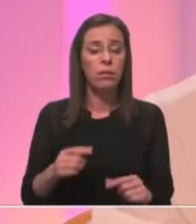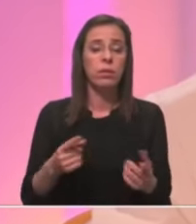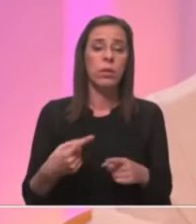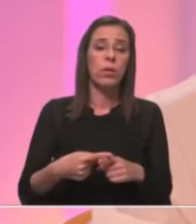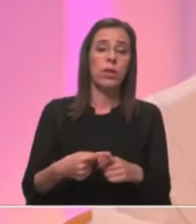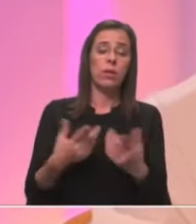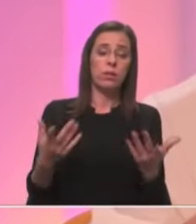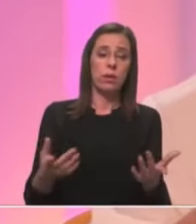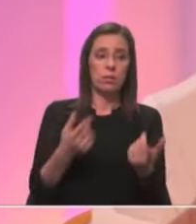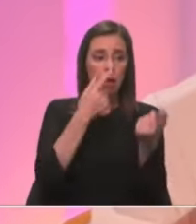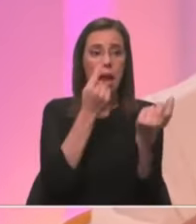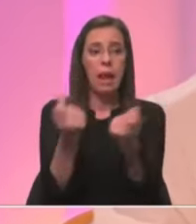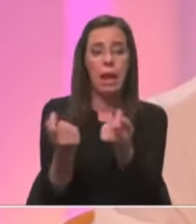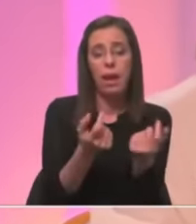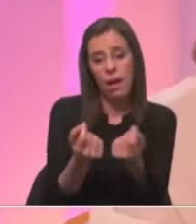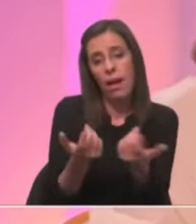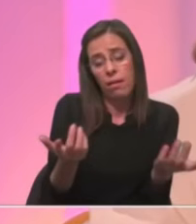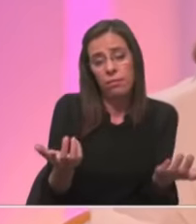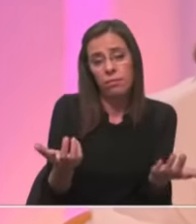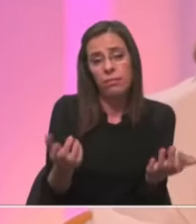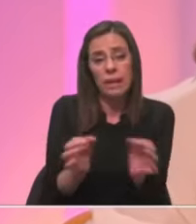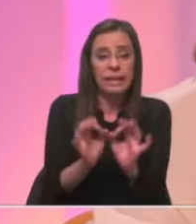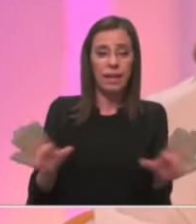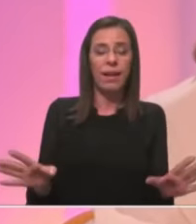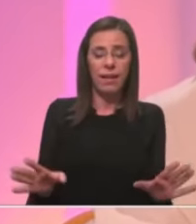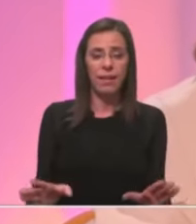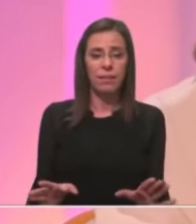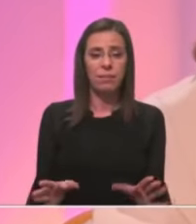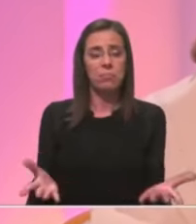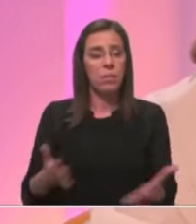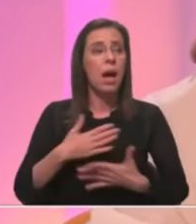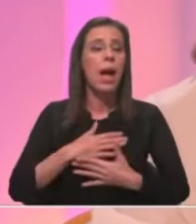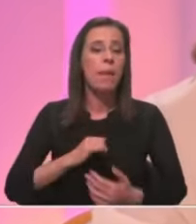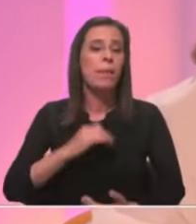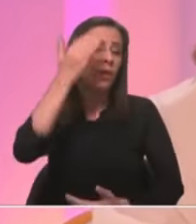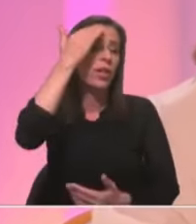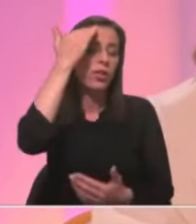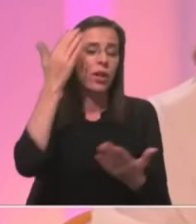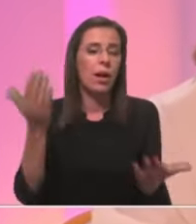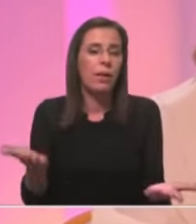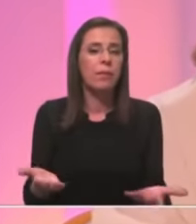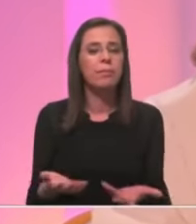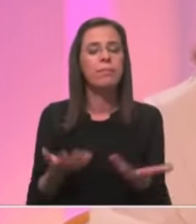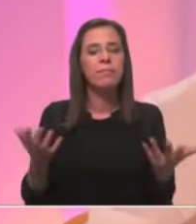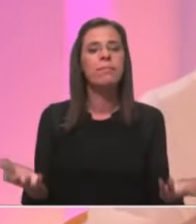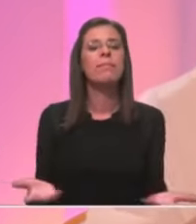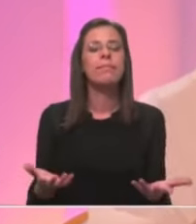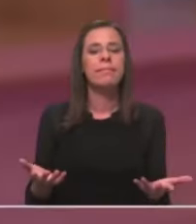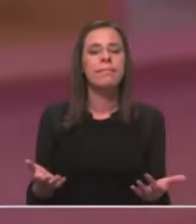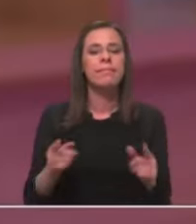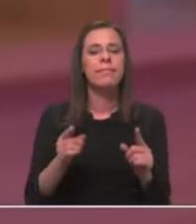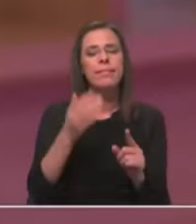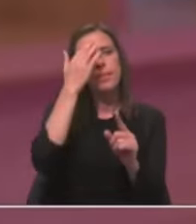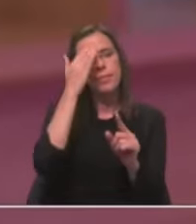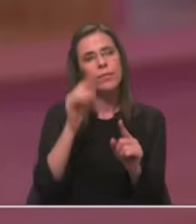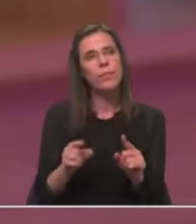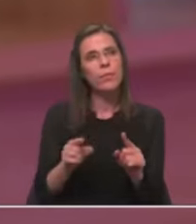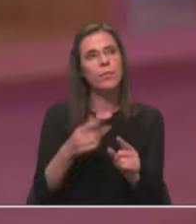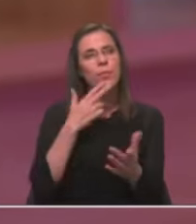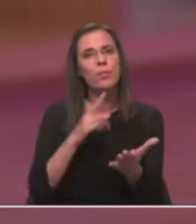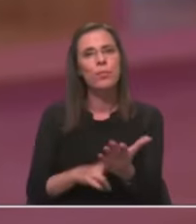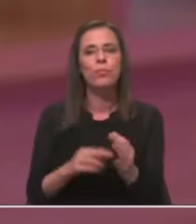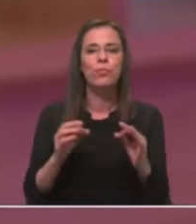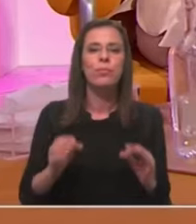interesses eram comuns eh e Então meus amigos acharam que acharam que